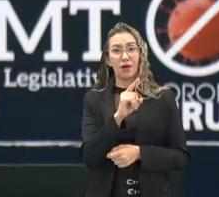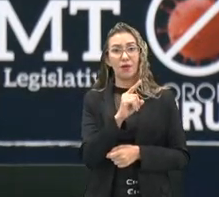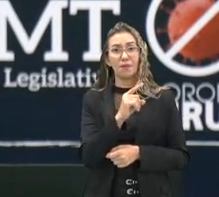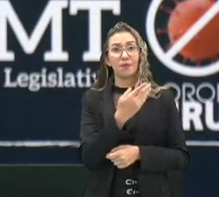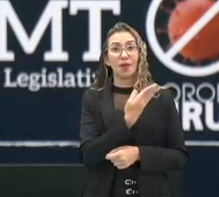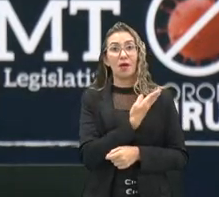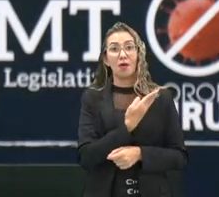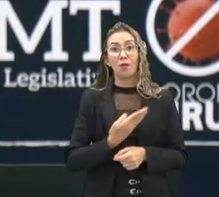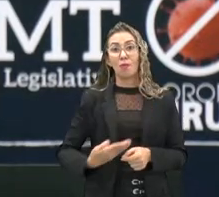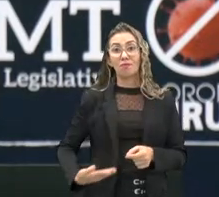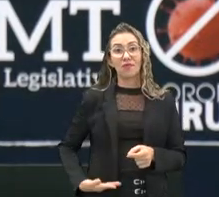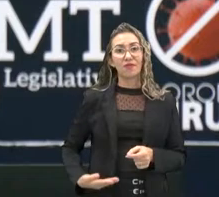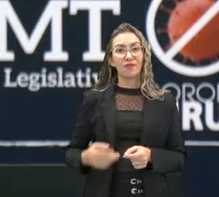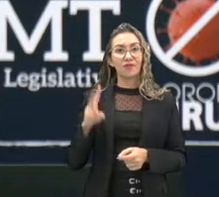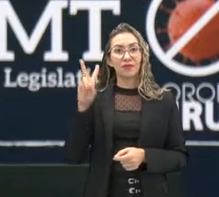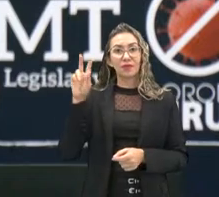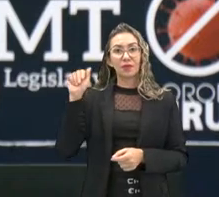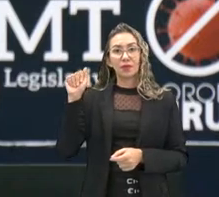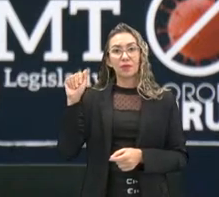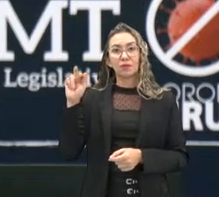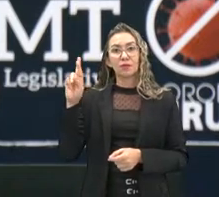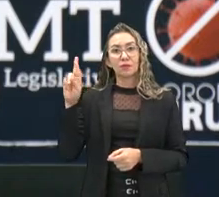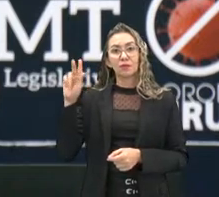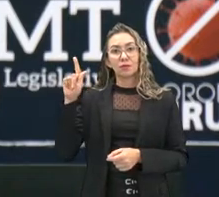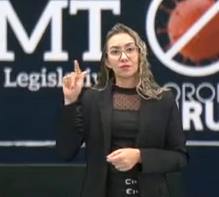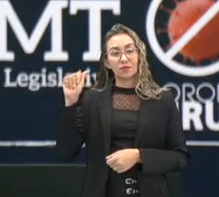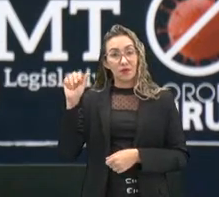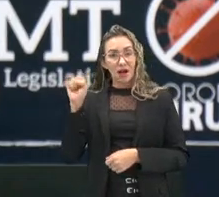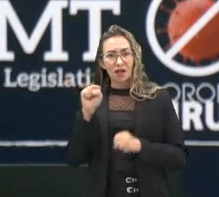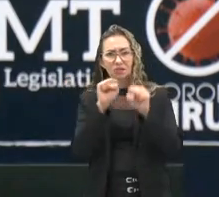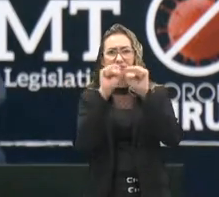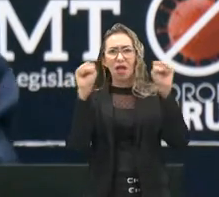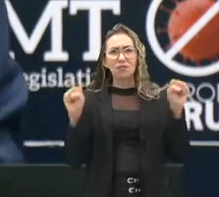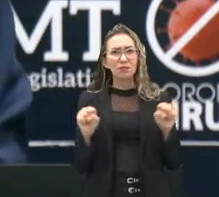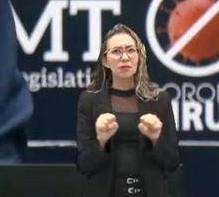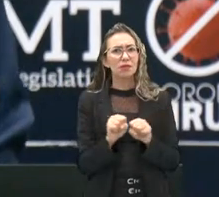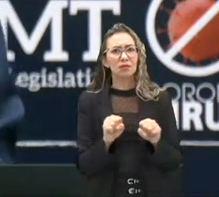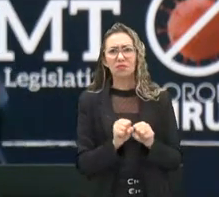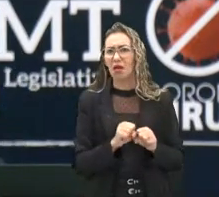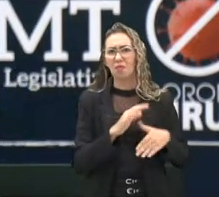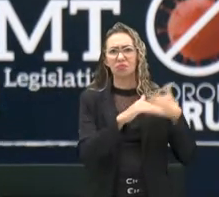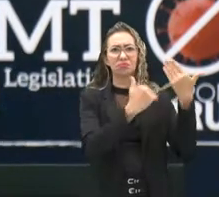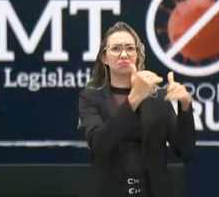o sistema. É a engrenagem. E Filinto